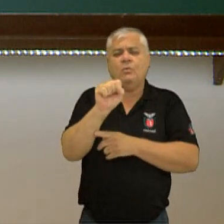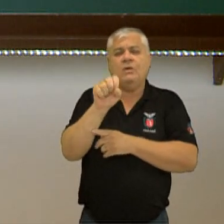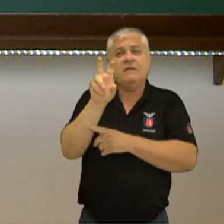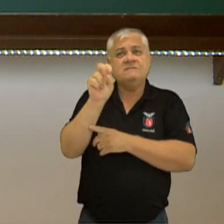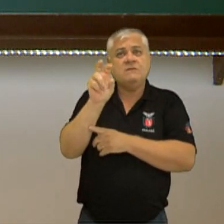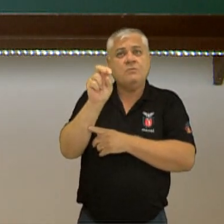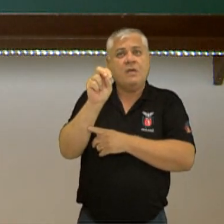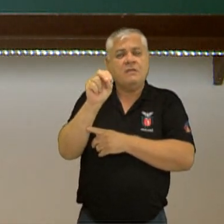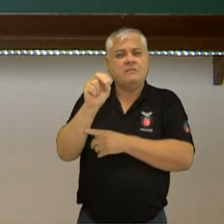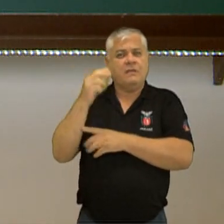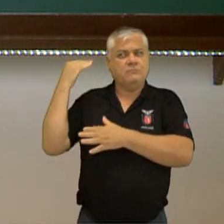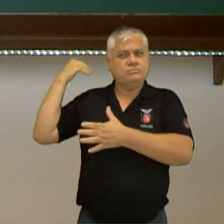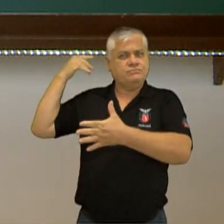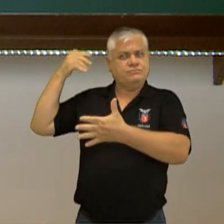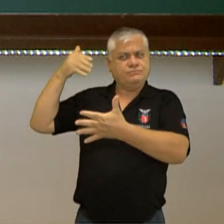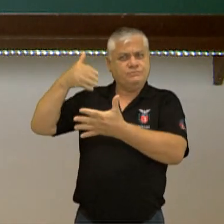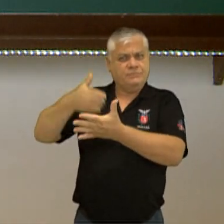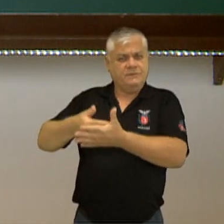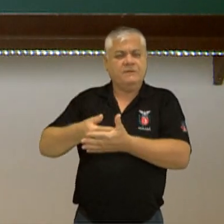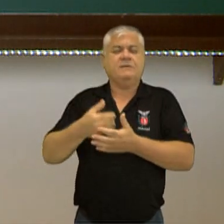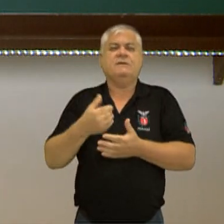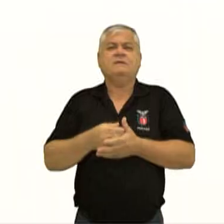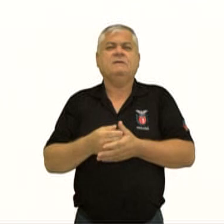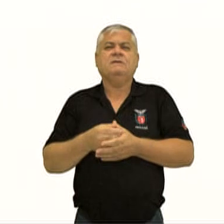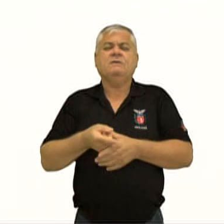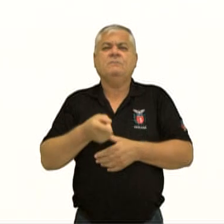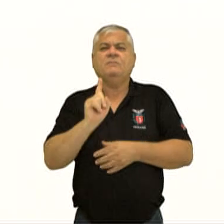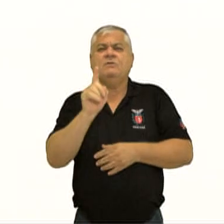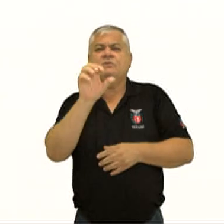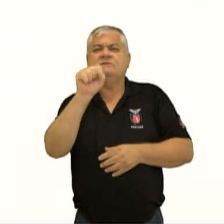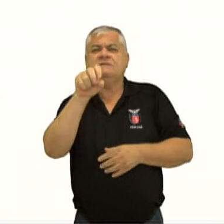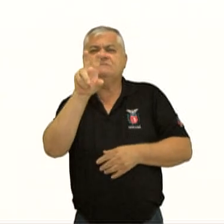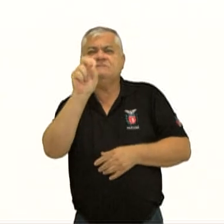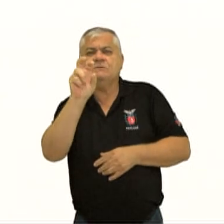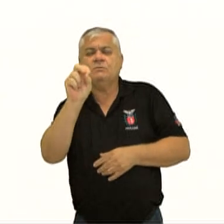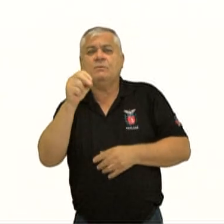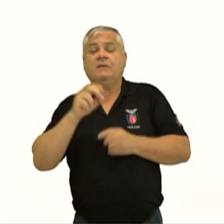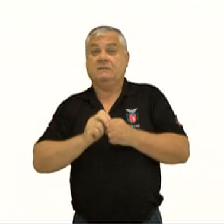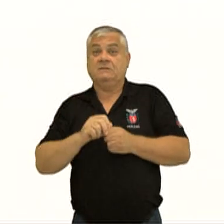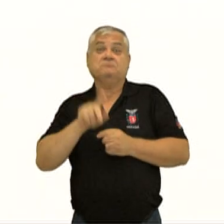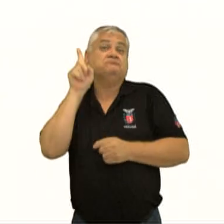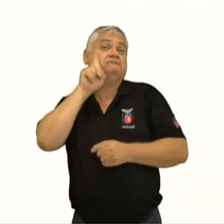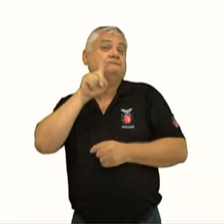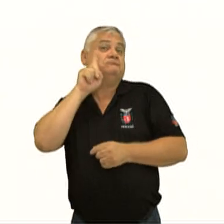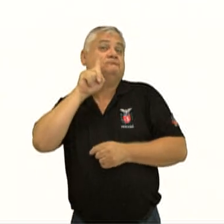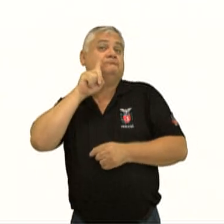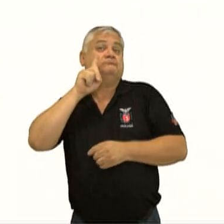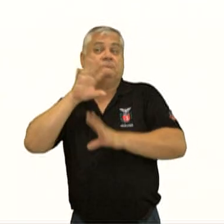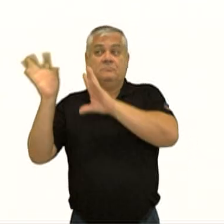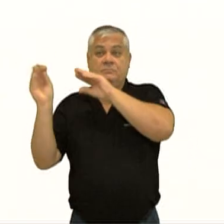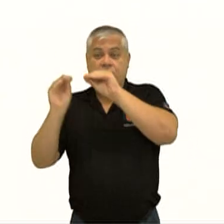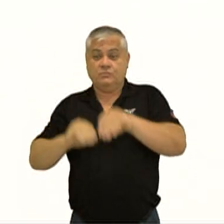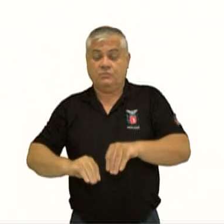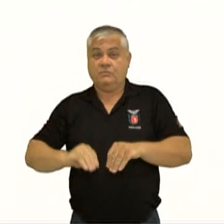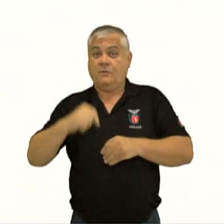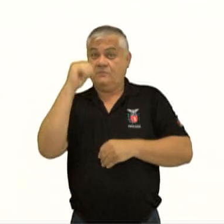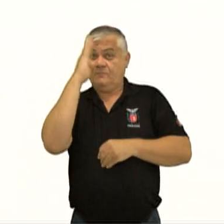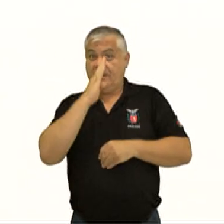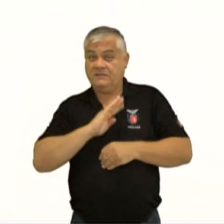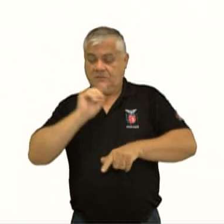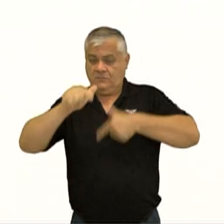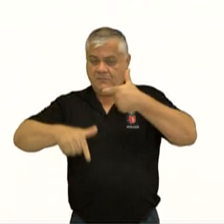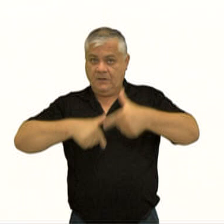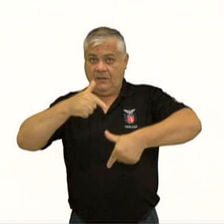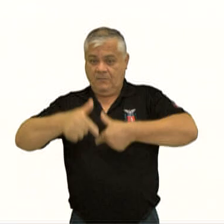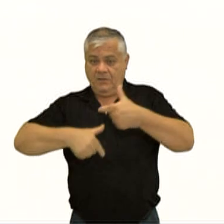história sobre ele aqui no Brasil, tá? Então por volta de 1850, norte-americanos que residiam e trabalhavam aqui